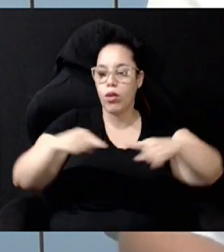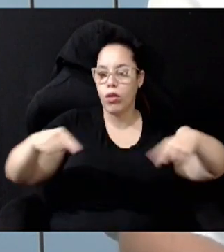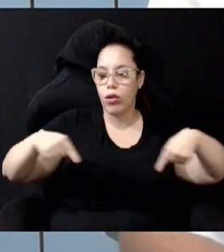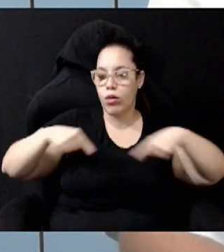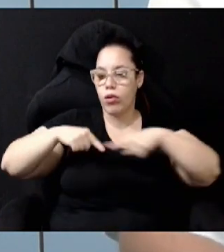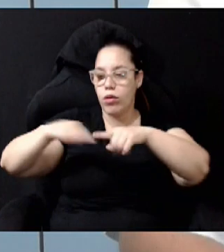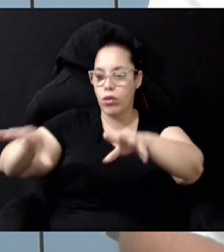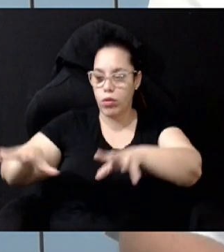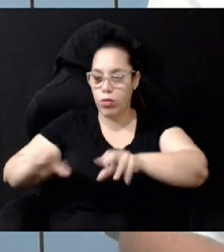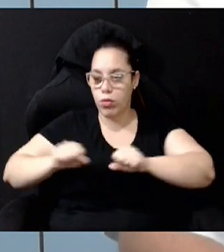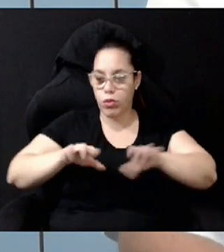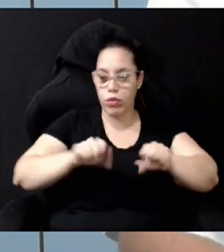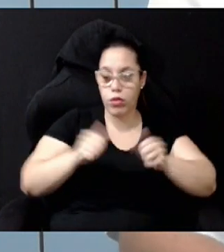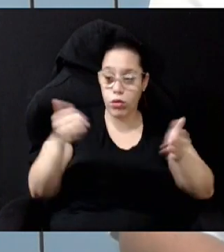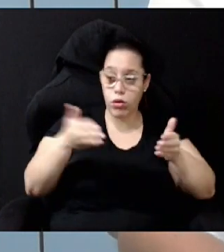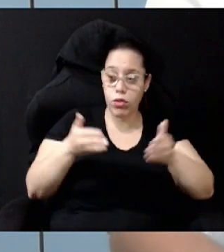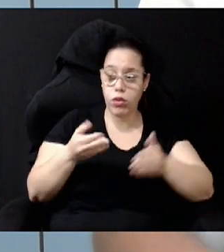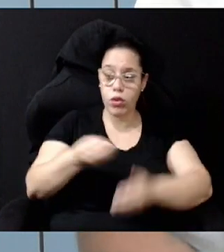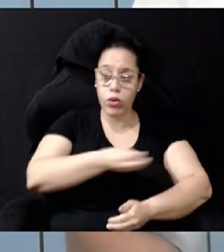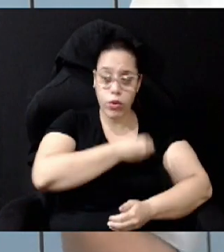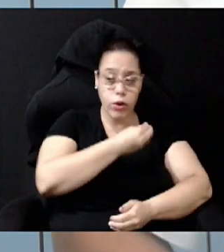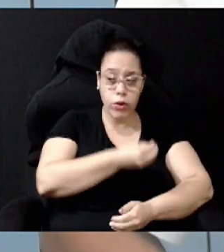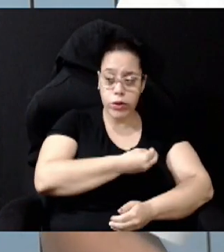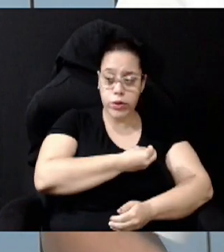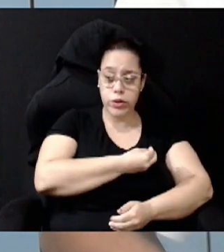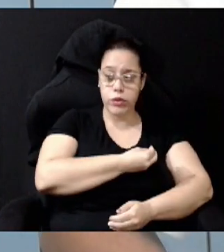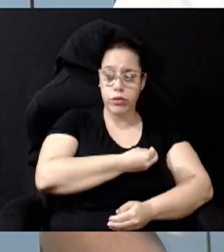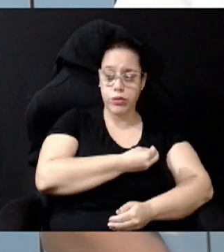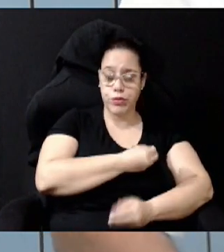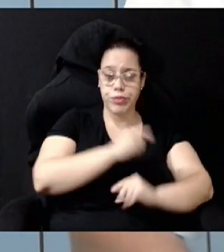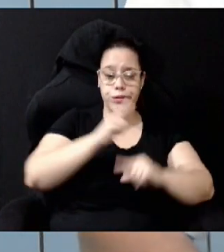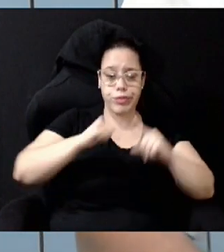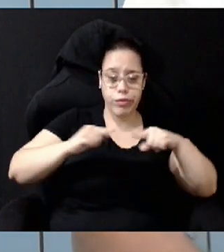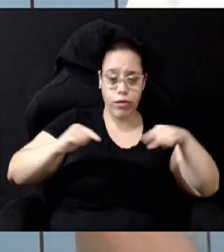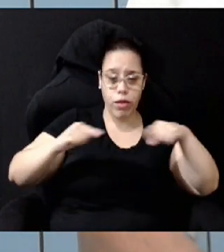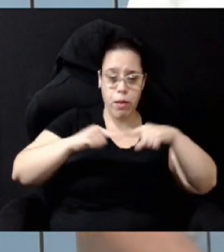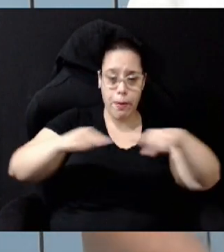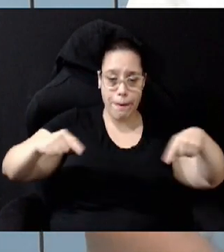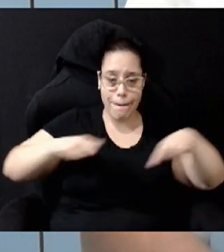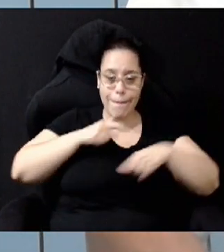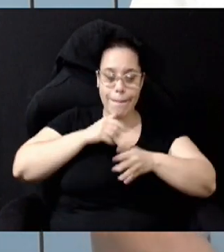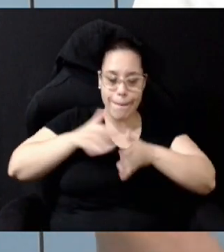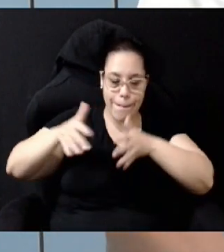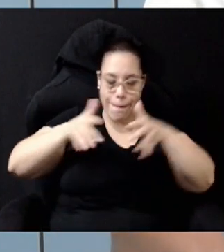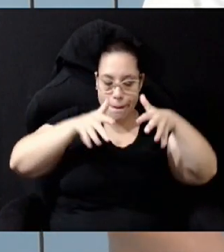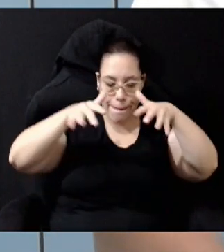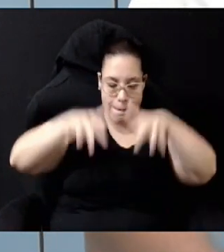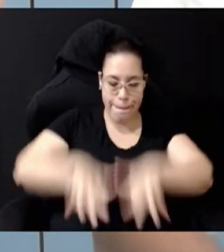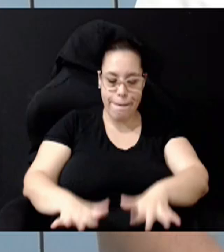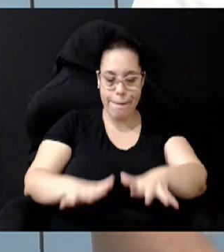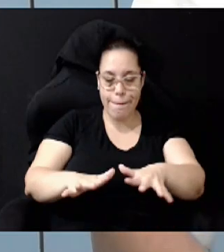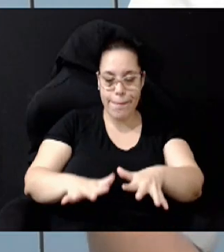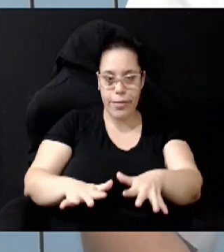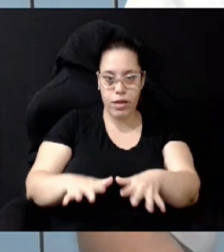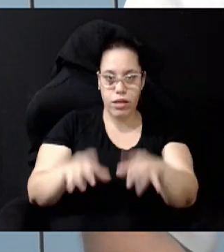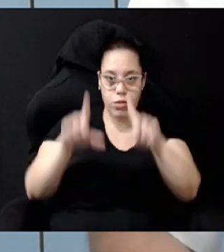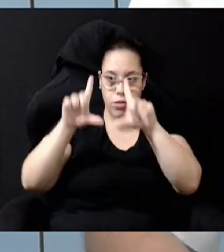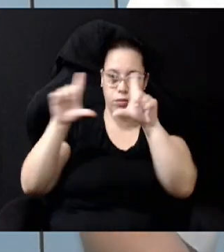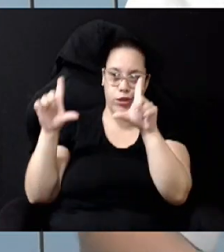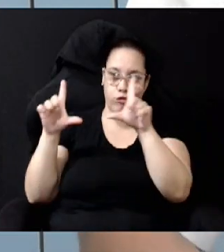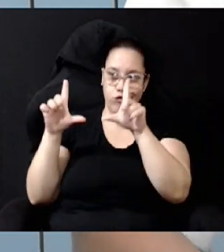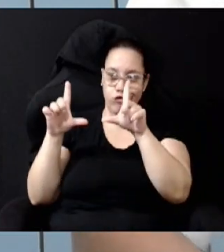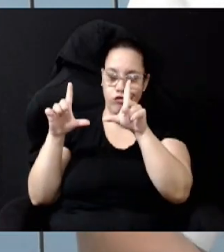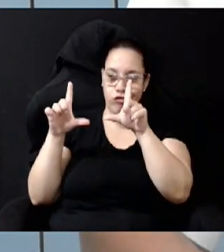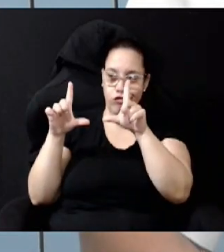hoje, o que nós vivemos são várias áreas de alagamento, que o máximo que há lá é uma plaquinha, a área sujeita a